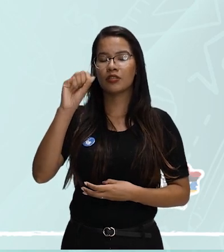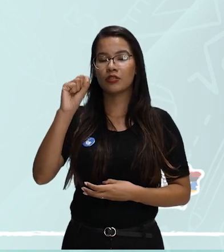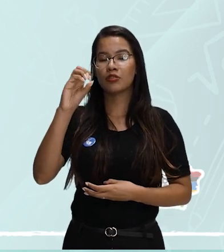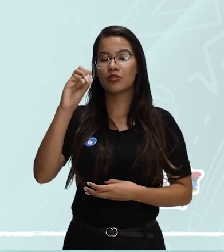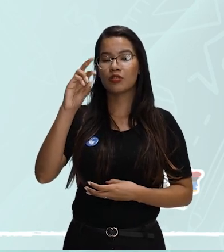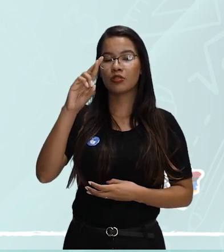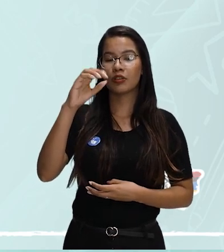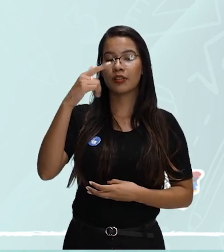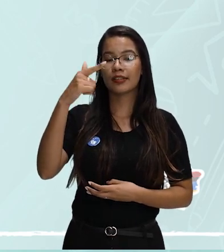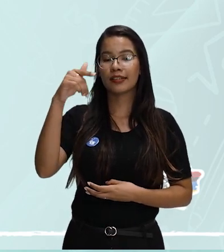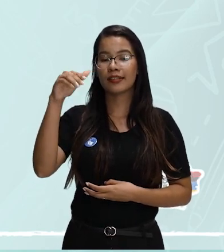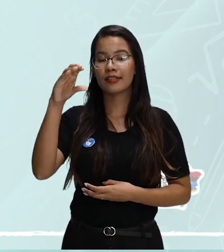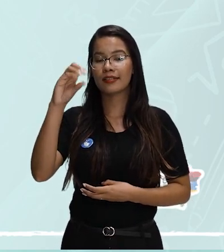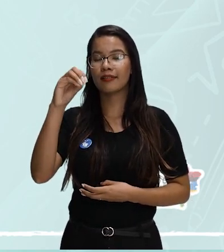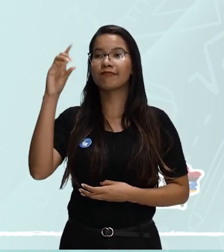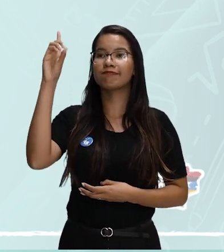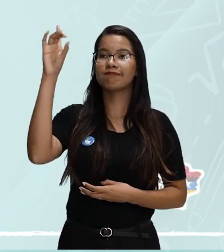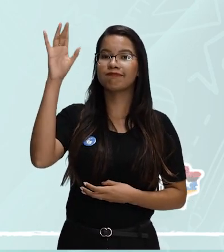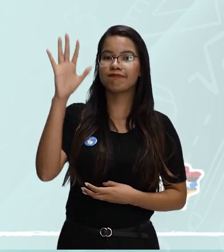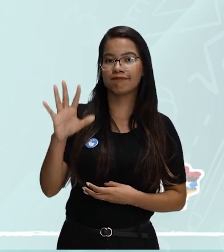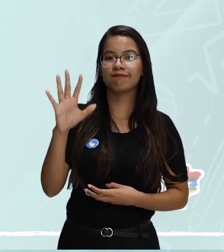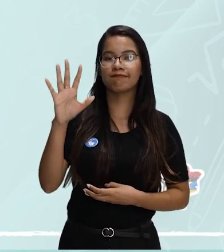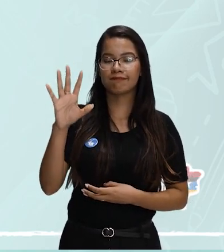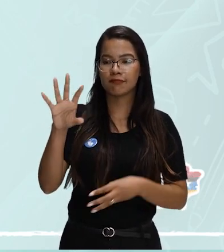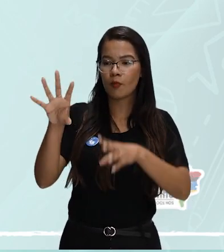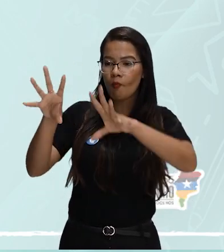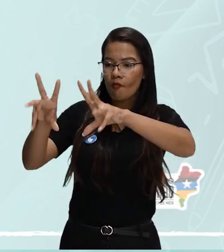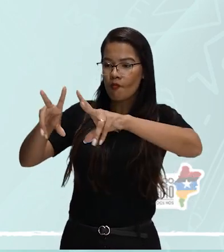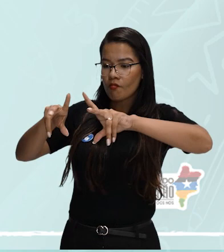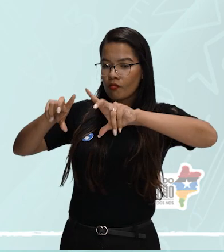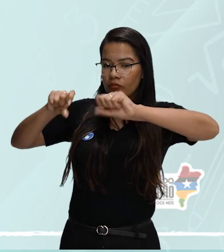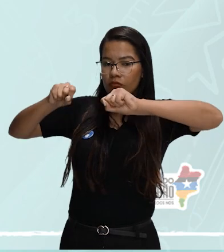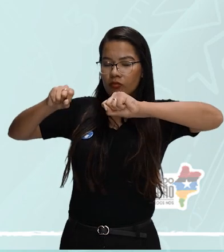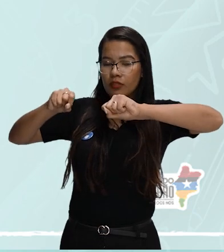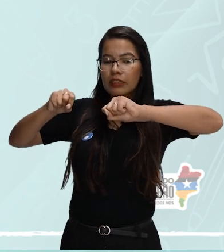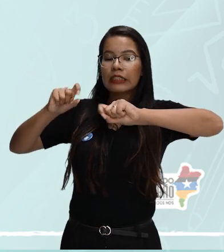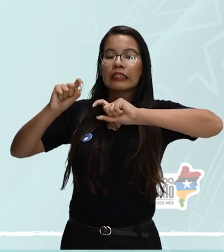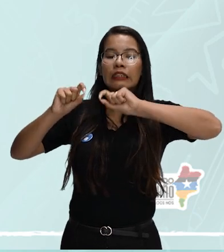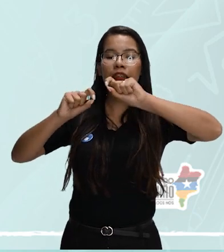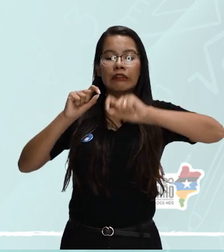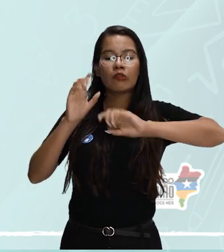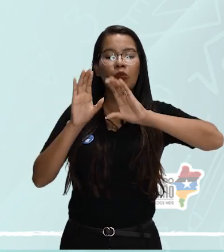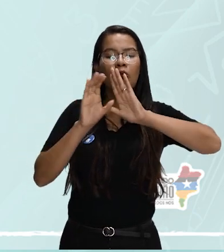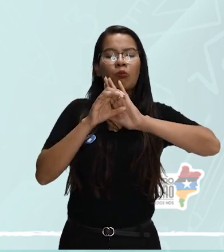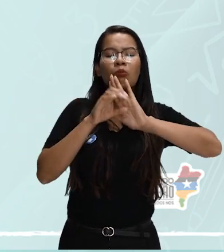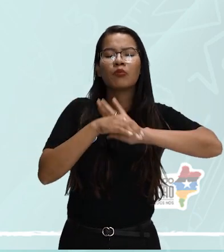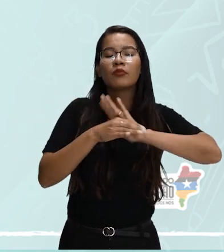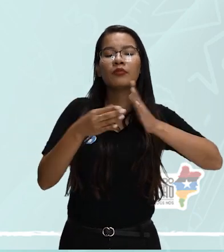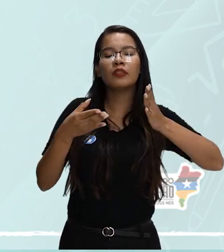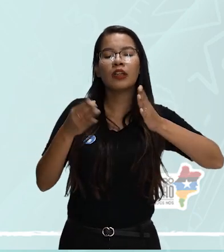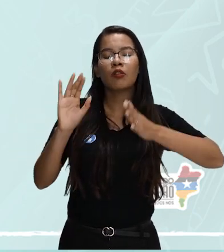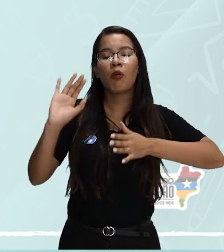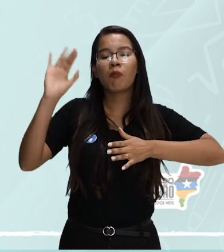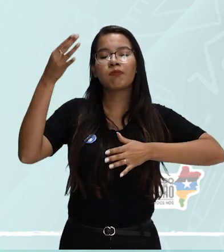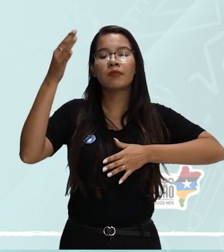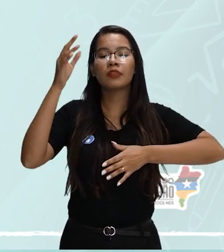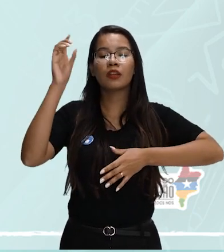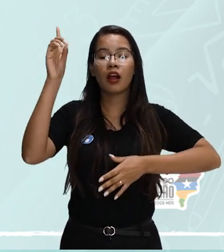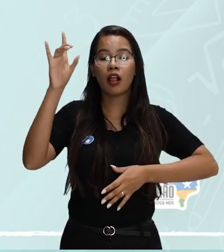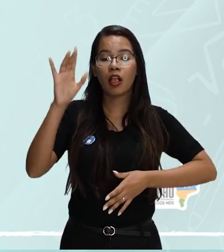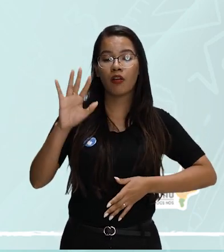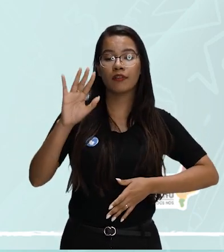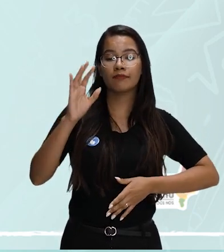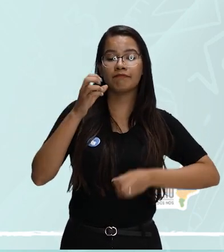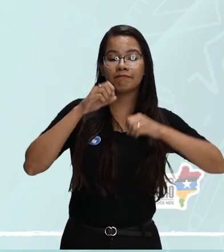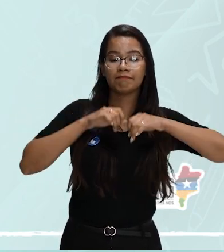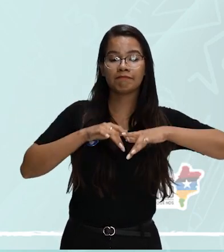da luz, ele consiste, né, de uma luz incidir em uma superfície e não refletir nem refratar.